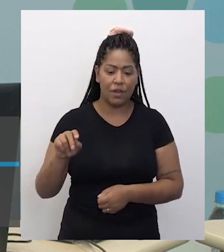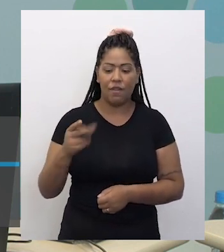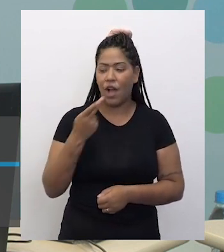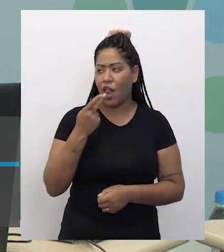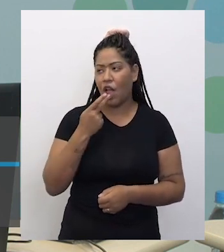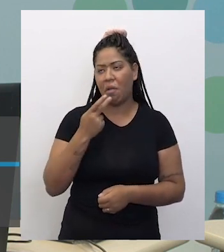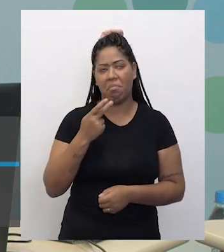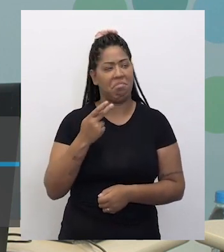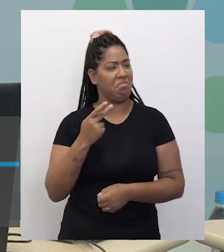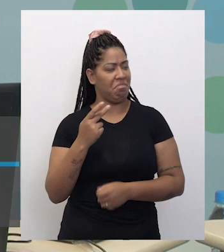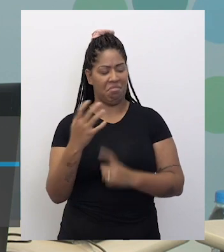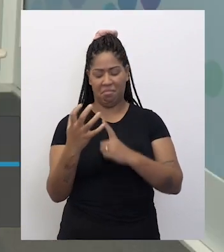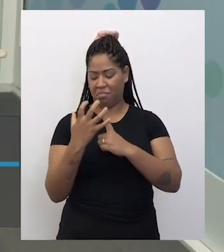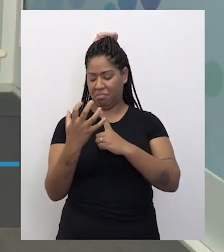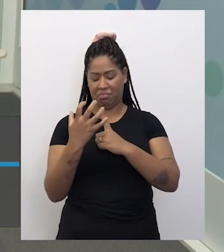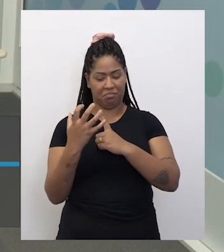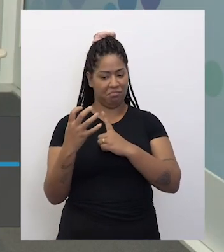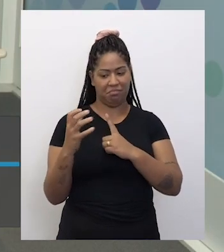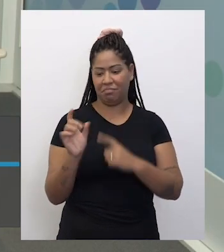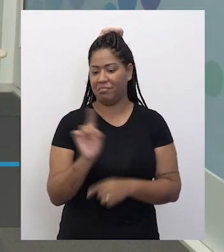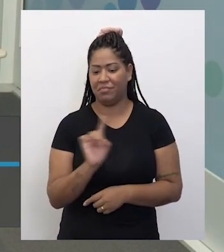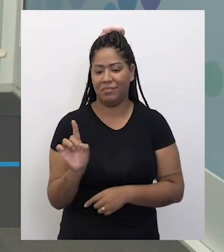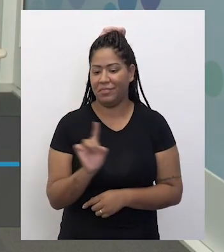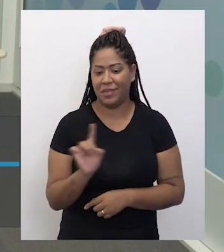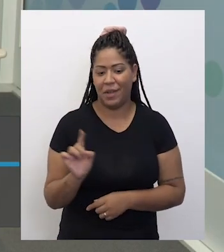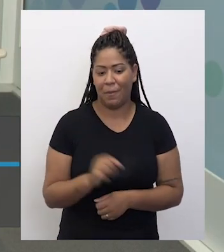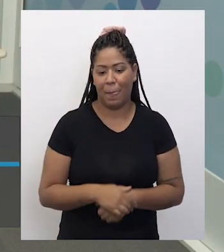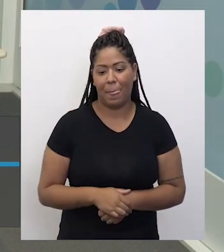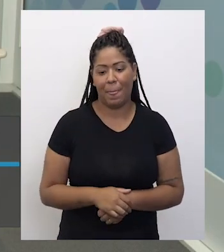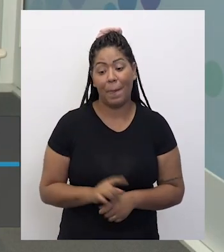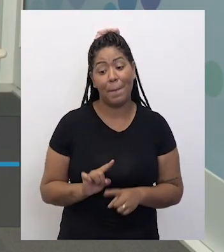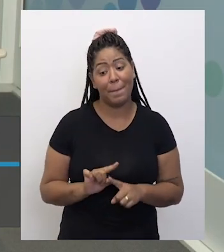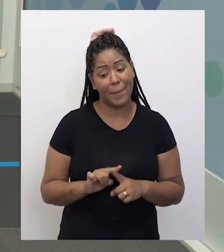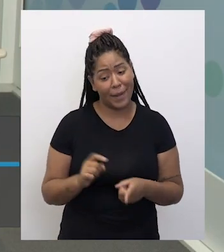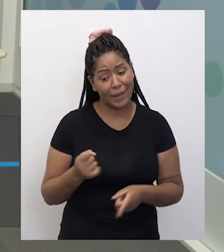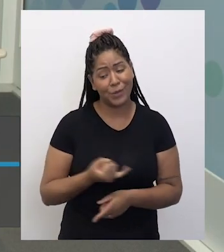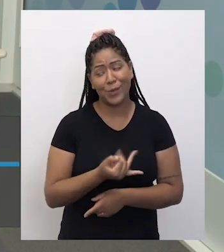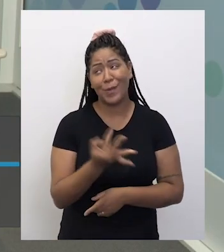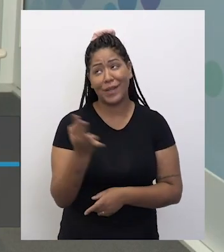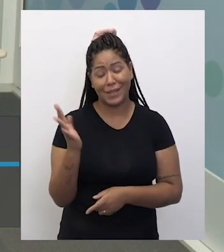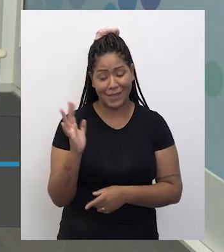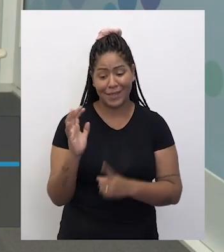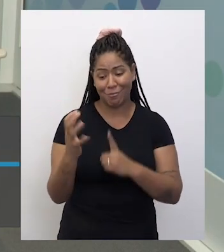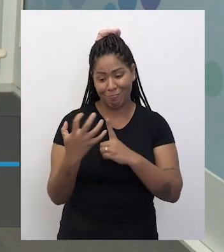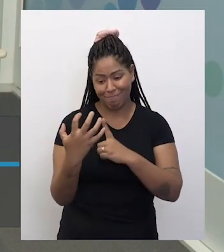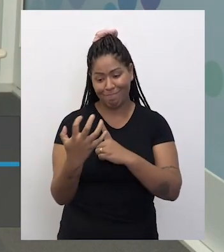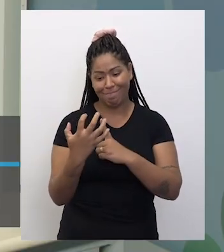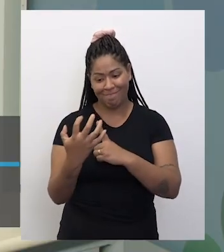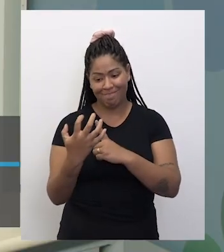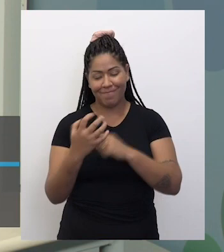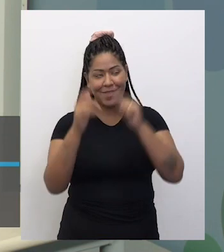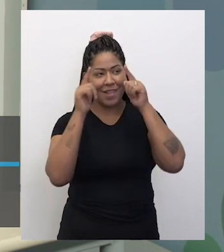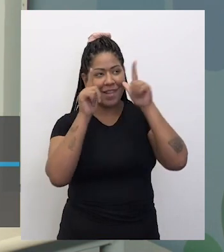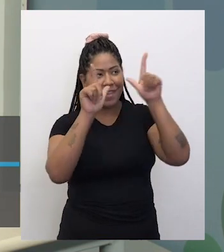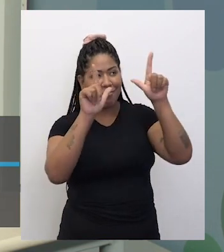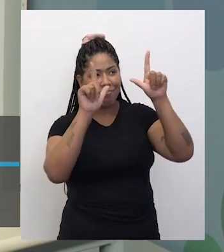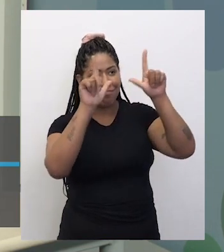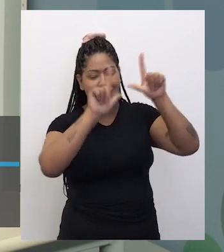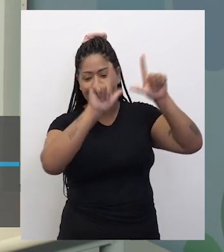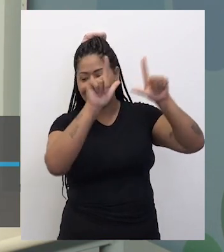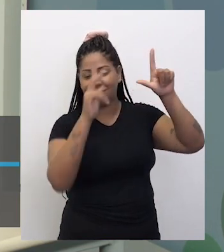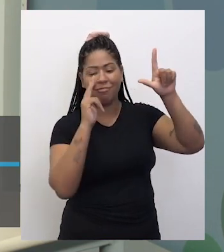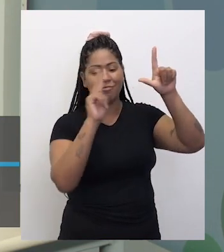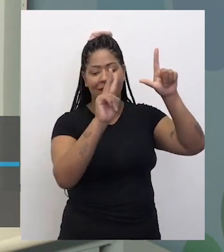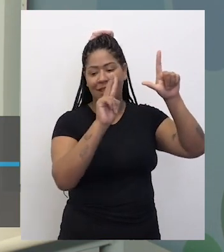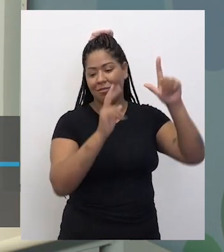das pessoas entenderem quando são ou não são influenciados pela mídia, né, Pro? Exatamente, professor Mauro. E assim, agora nós vamos exercitar